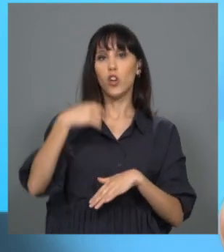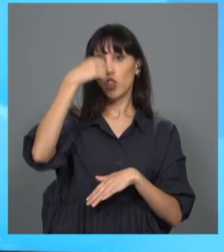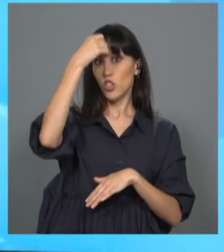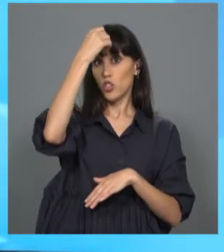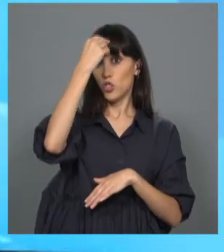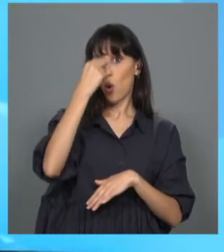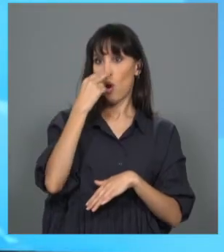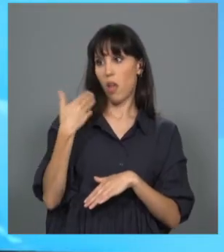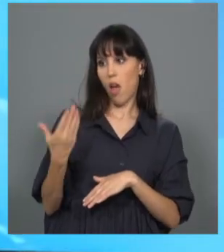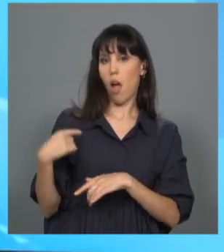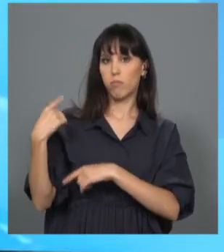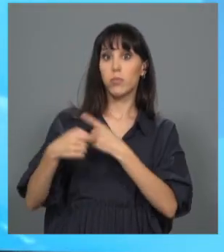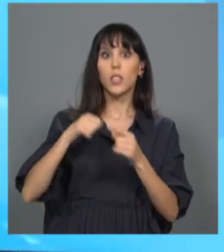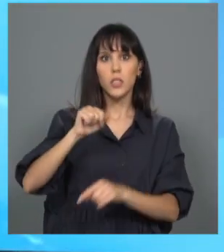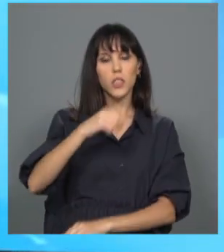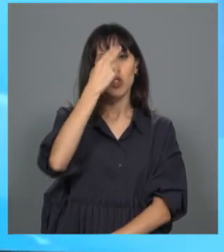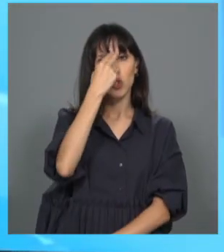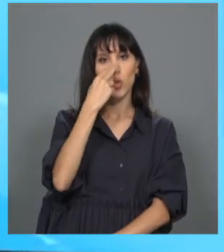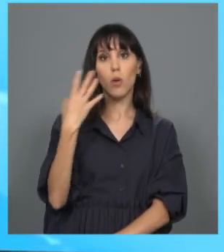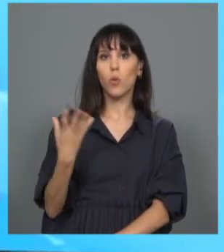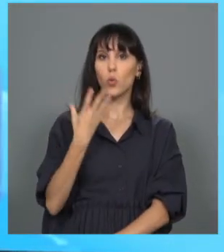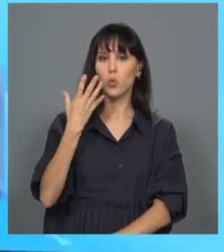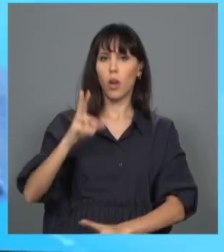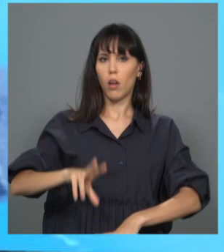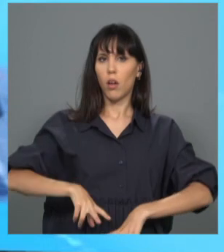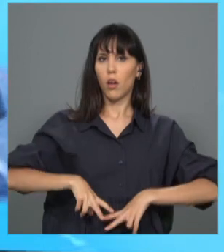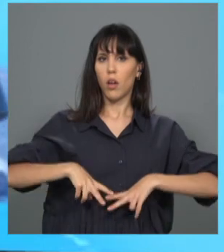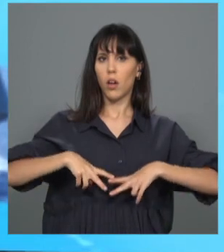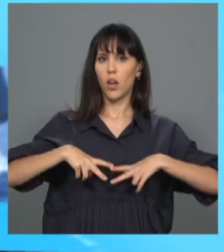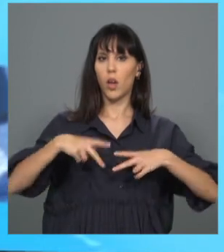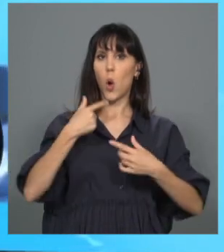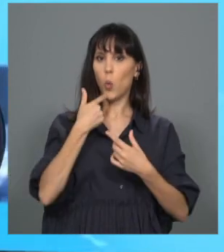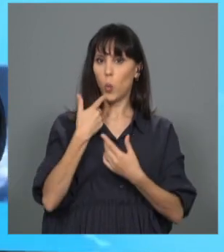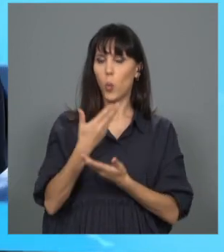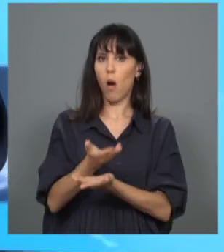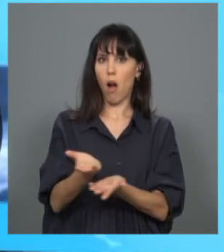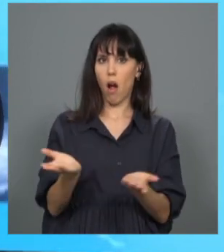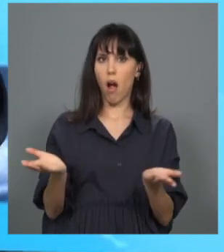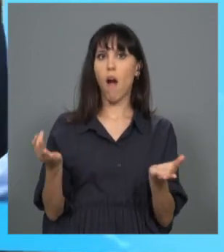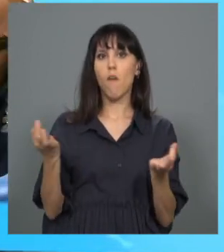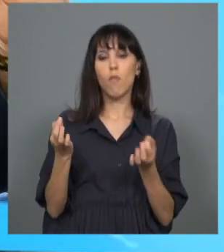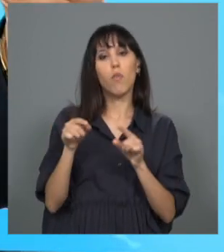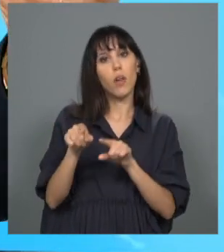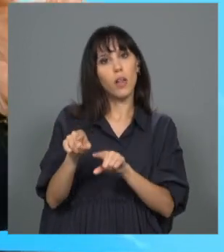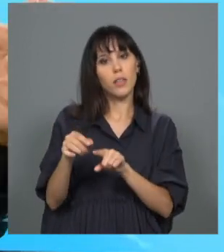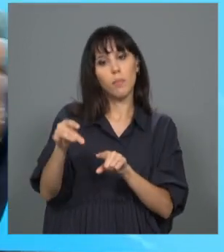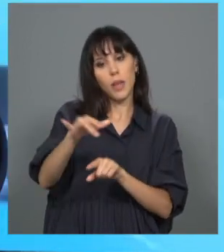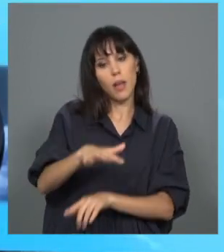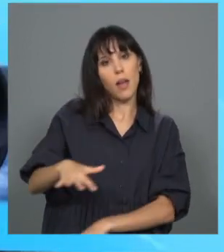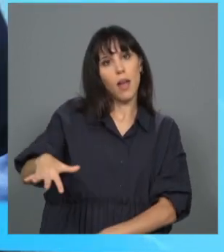uma história e uma cultura ricas, muito concentradas ali naquela